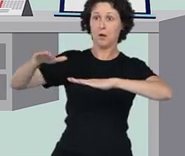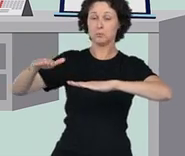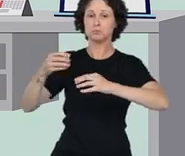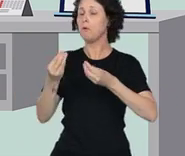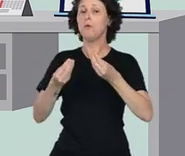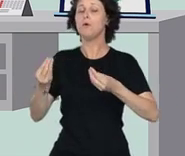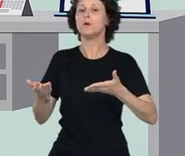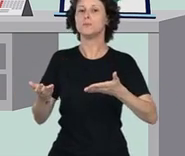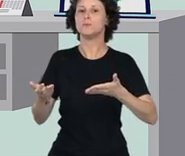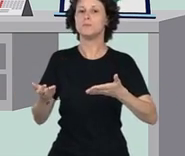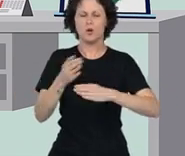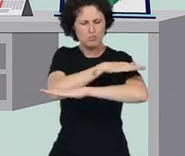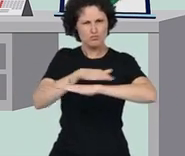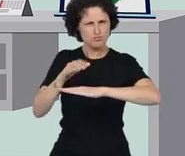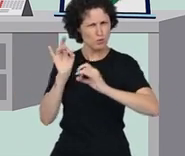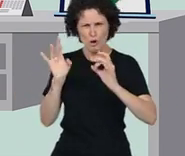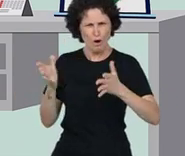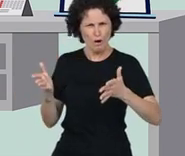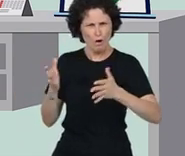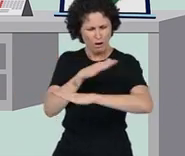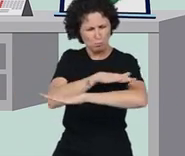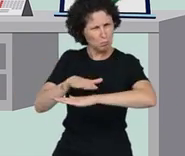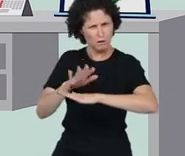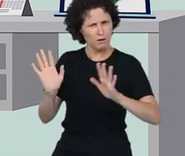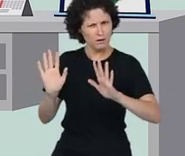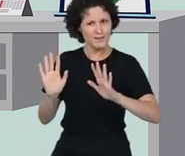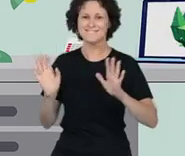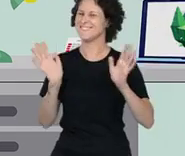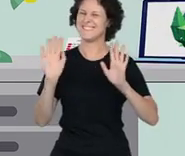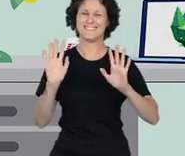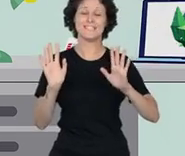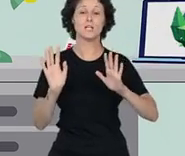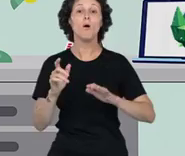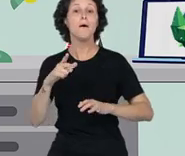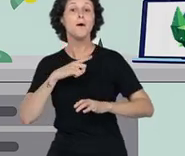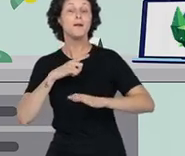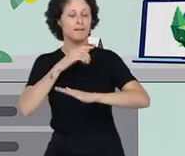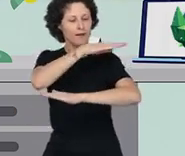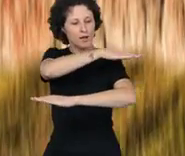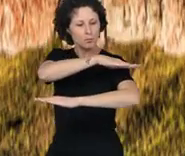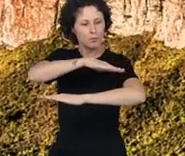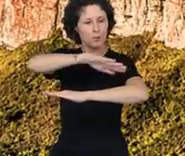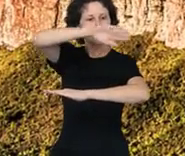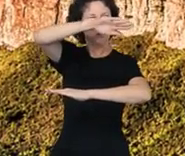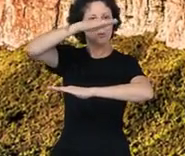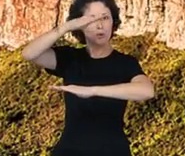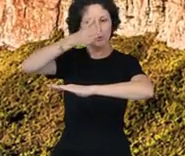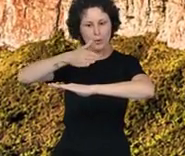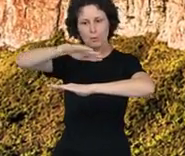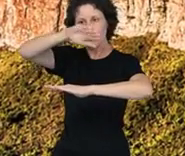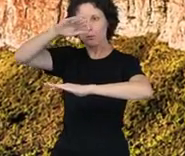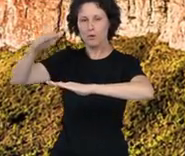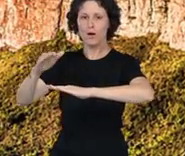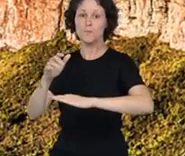todo planalto é super plano, alguns deles têm morros. Por exemplo, a